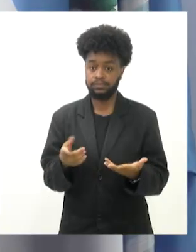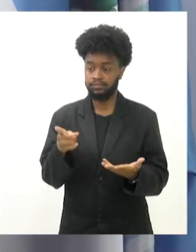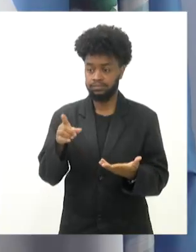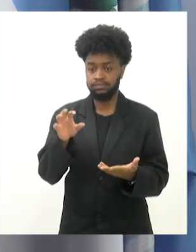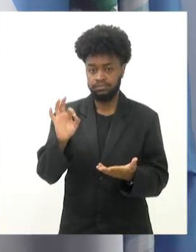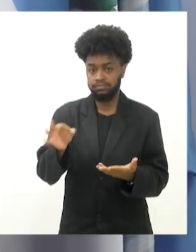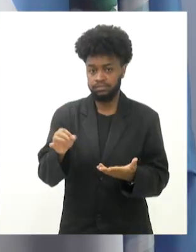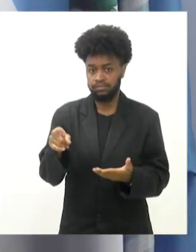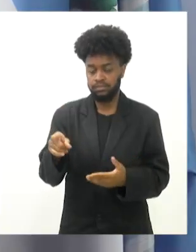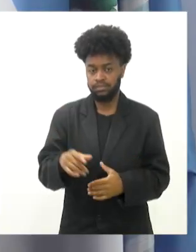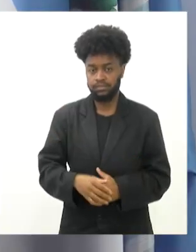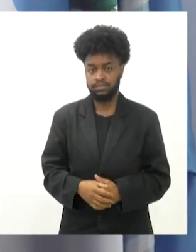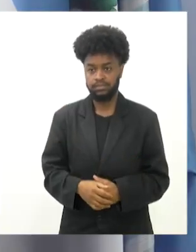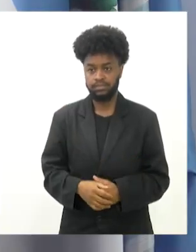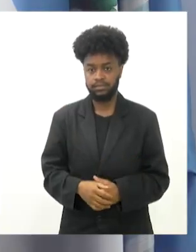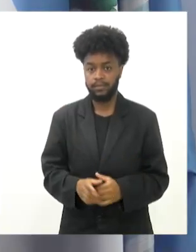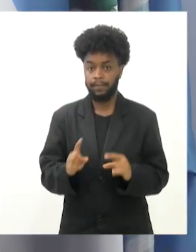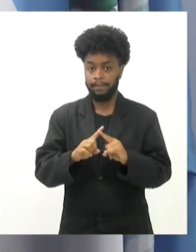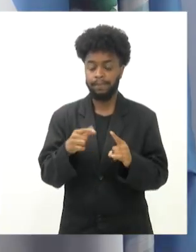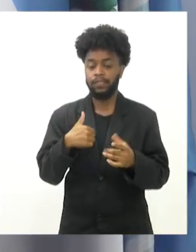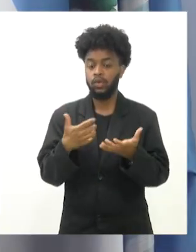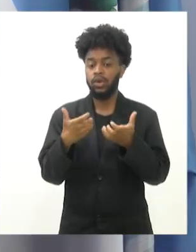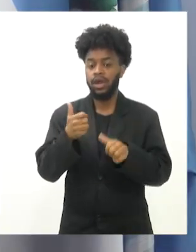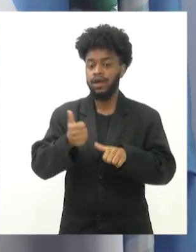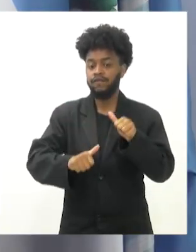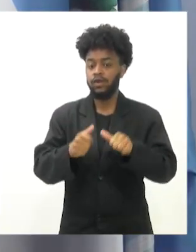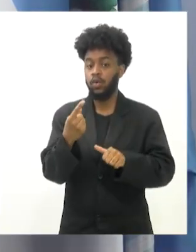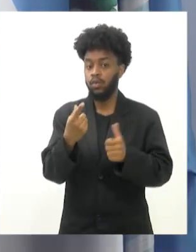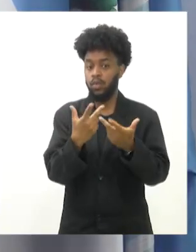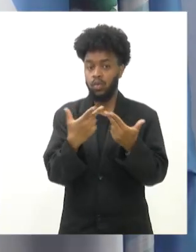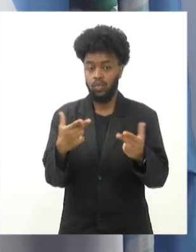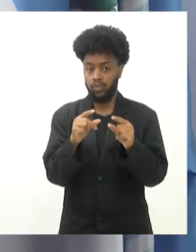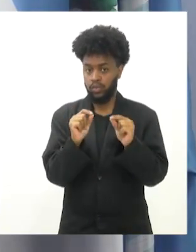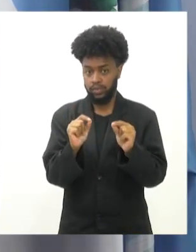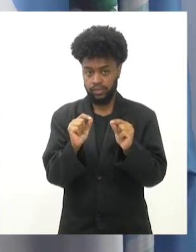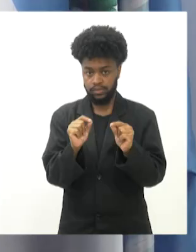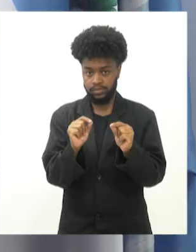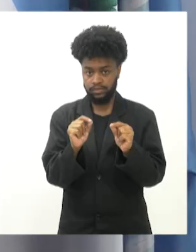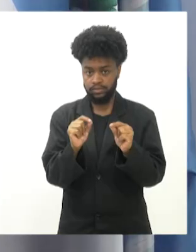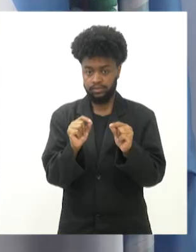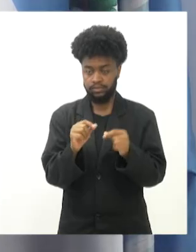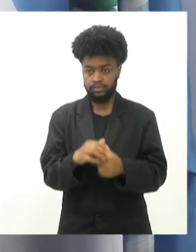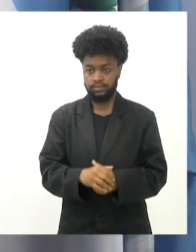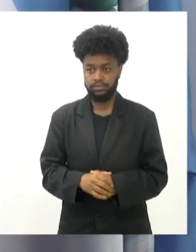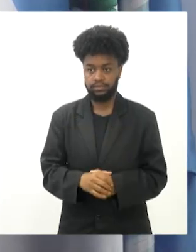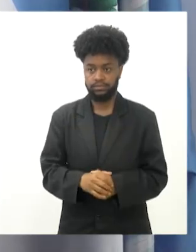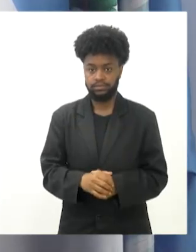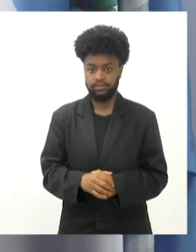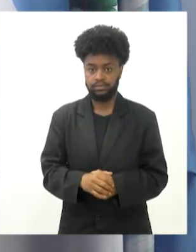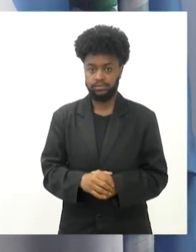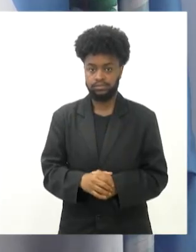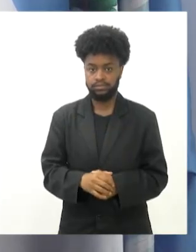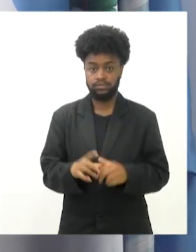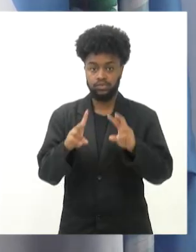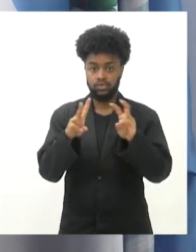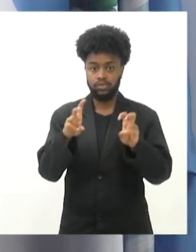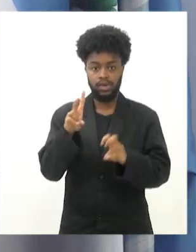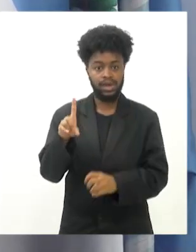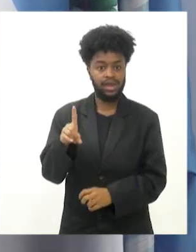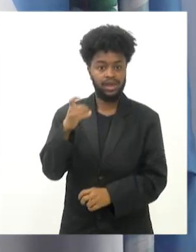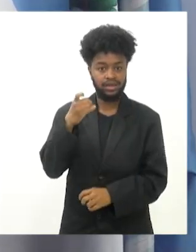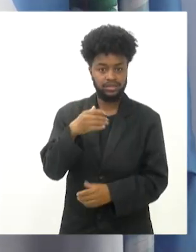está correto. Eu só faria uma ponderação, uma observação, que no caso especial do